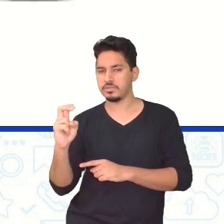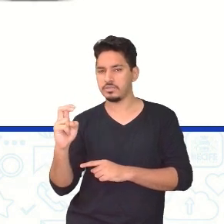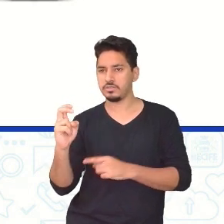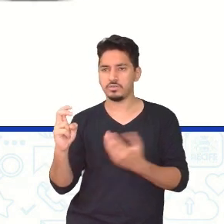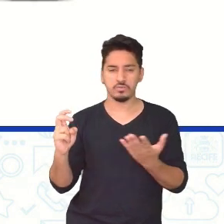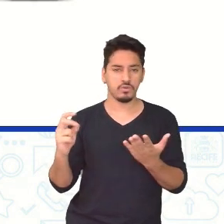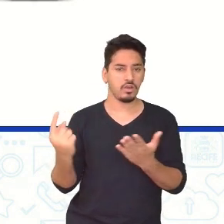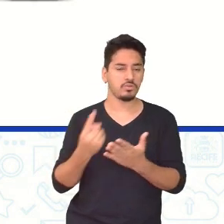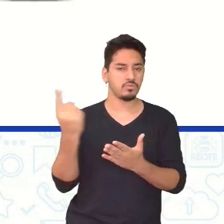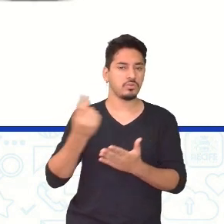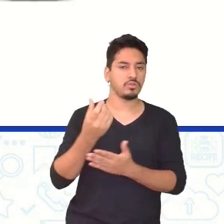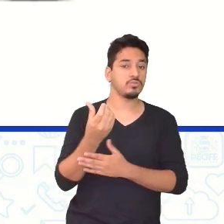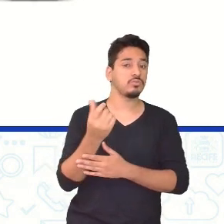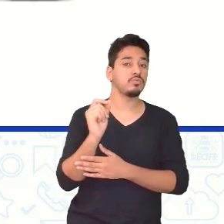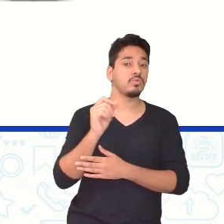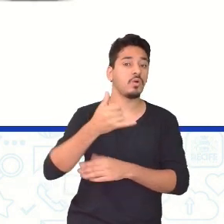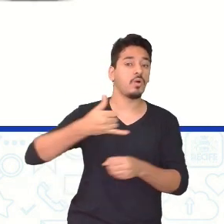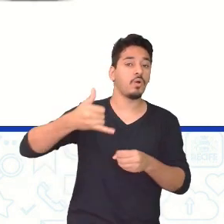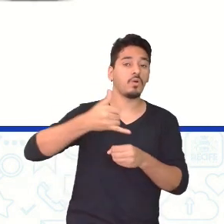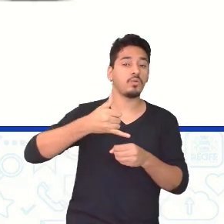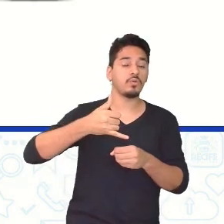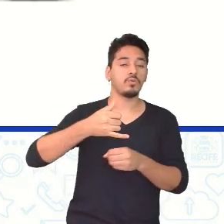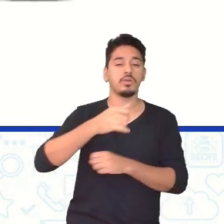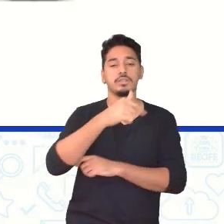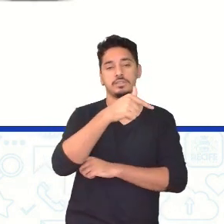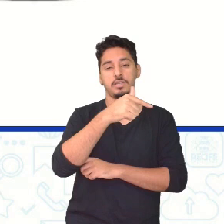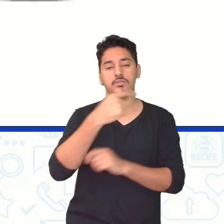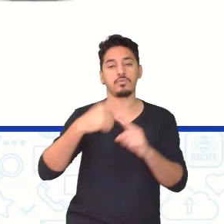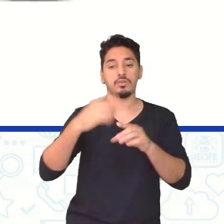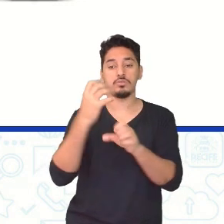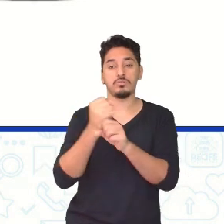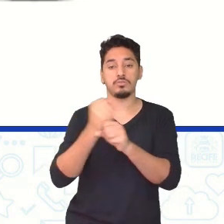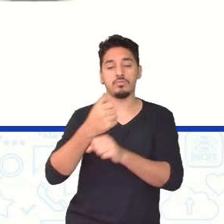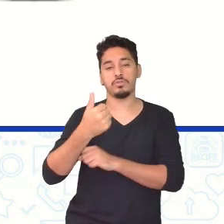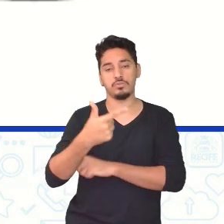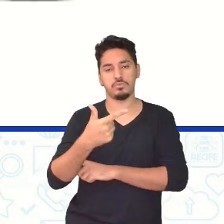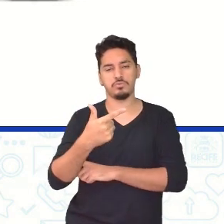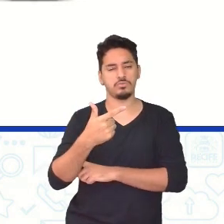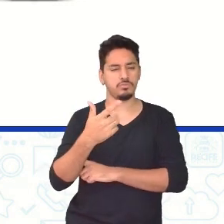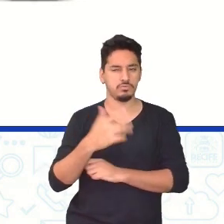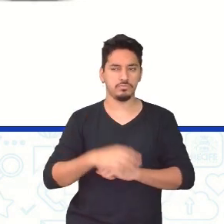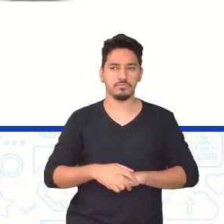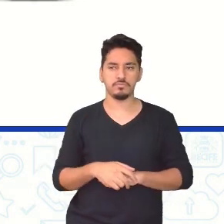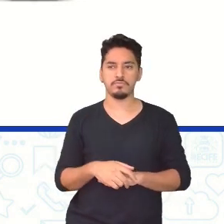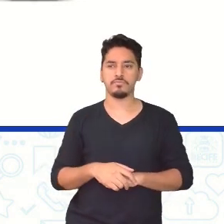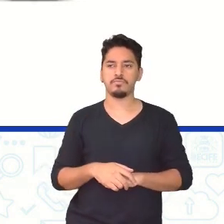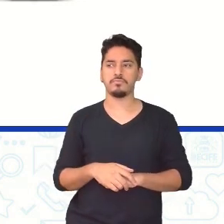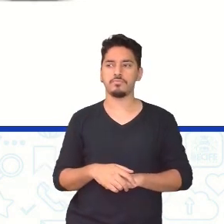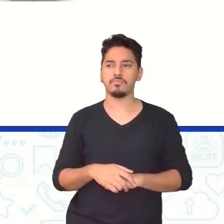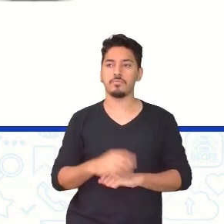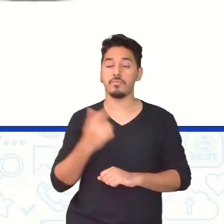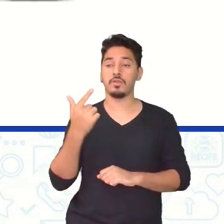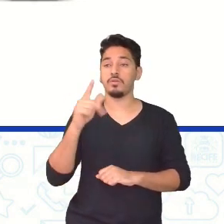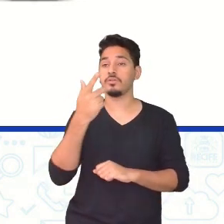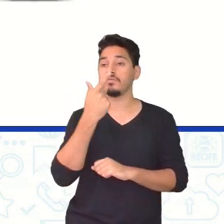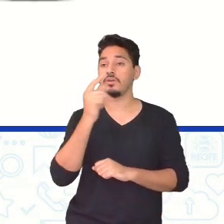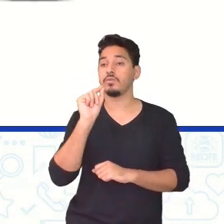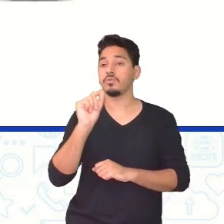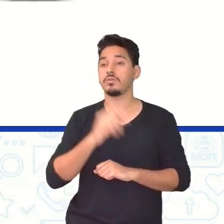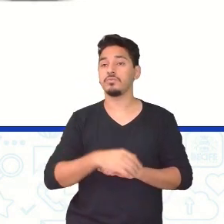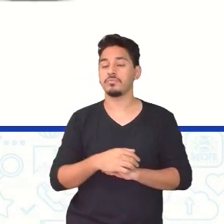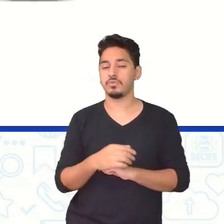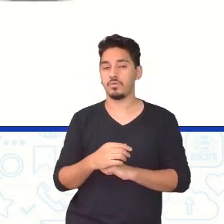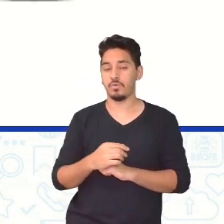5 metros, a altura do óleo é 7 metros, porque o total tem que dar 12. É o primeiro raciocínio que eu tenho que ter aí. E a outra coisa que ele falou foi que